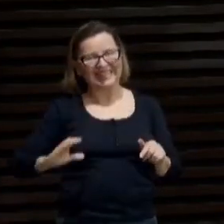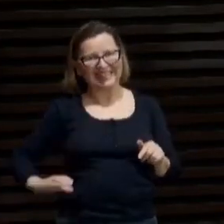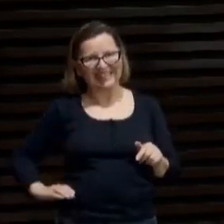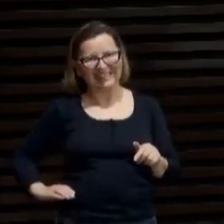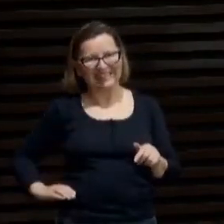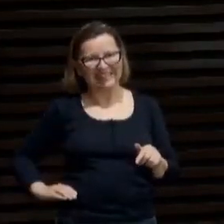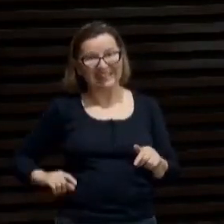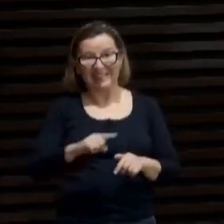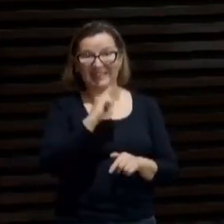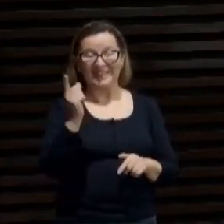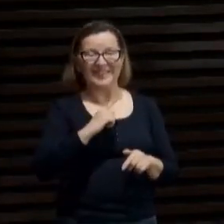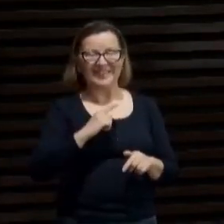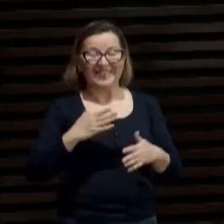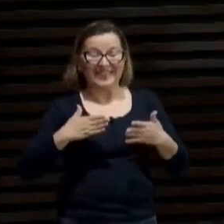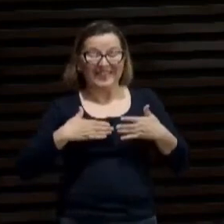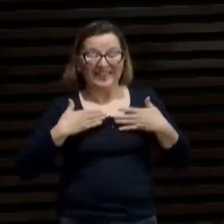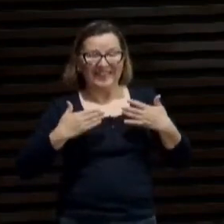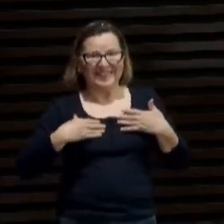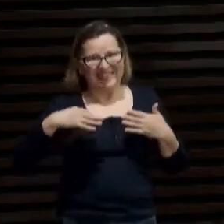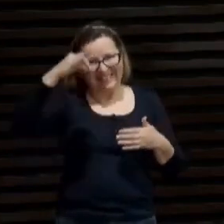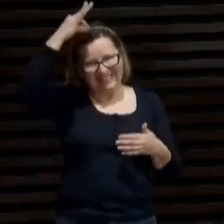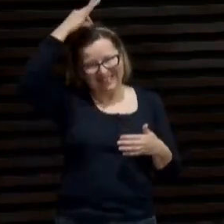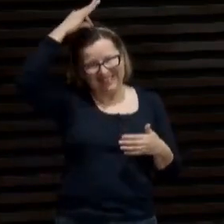nós temos alegria no Espírito Santo.